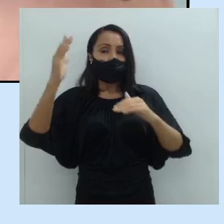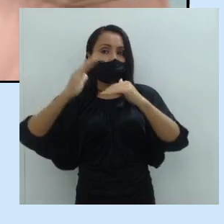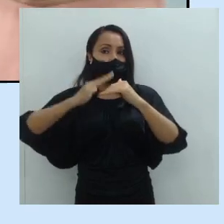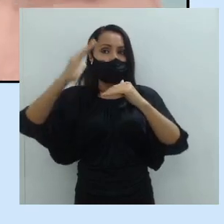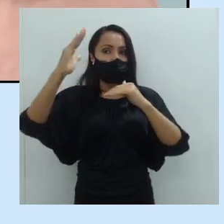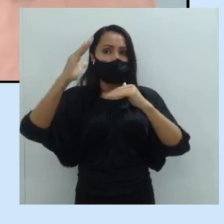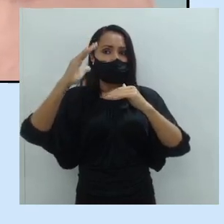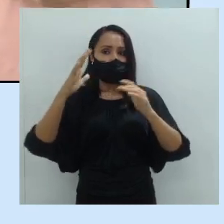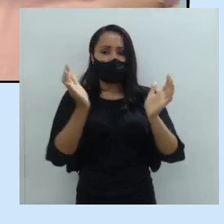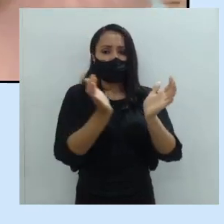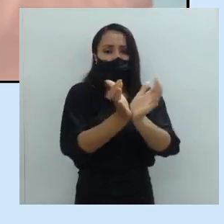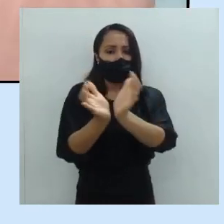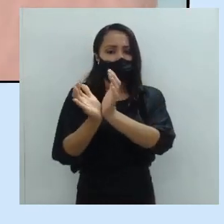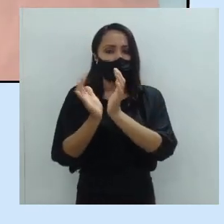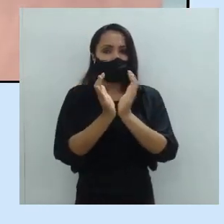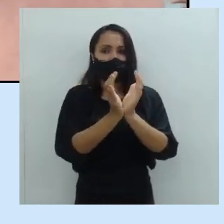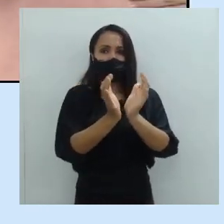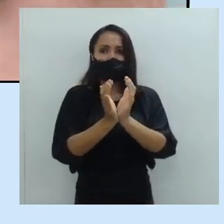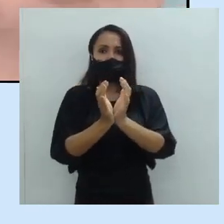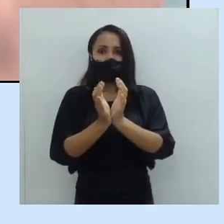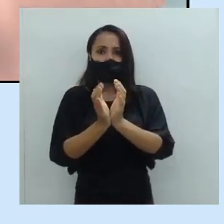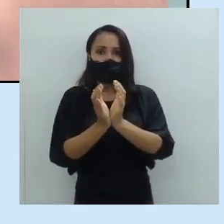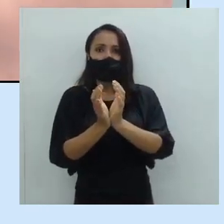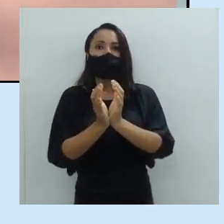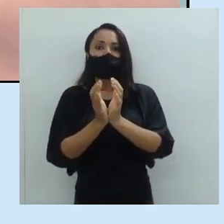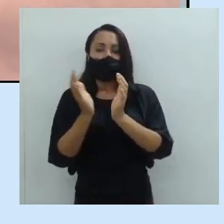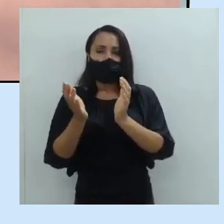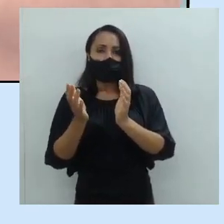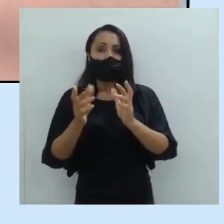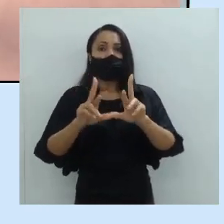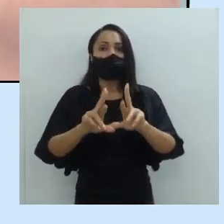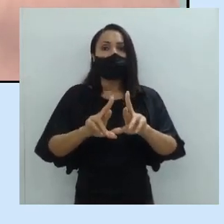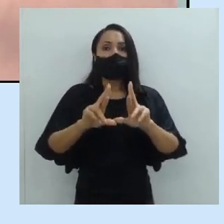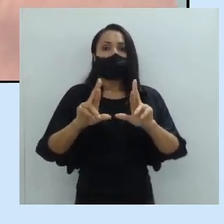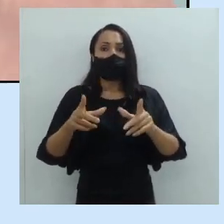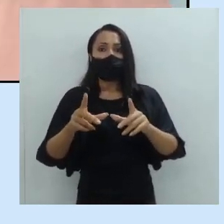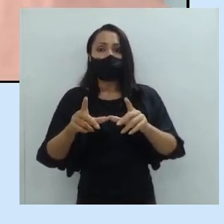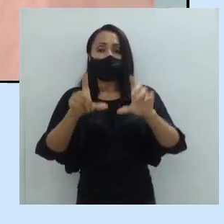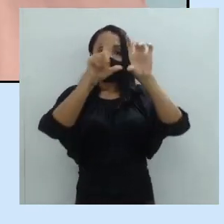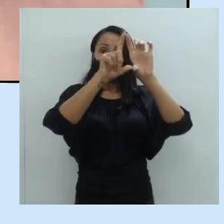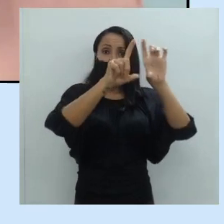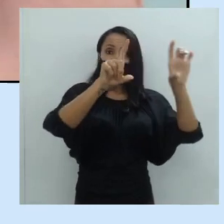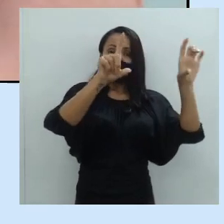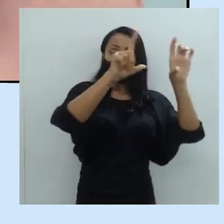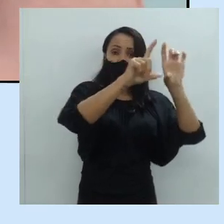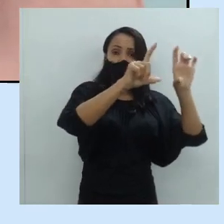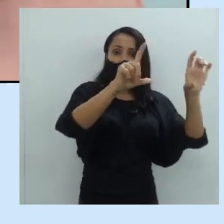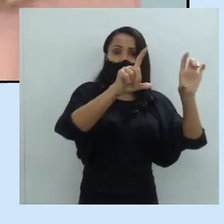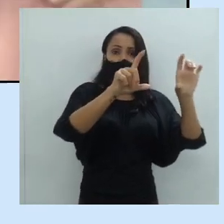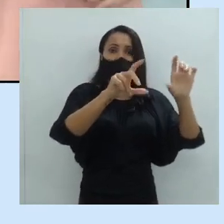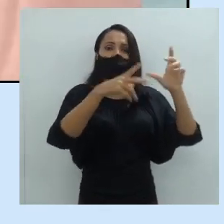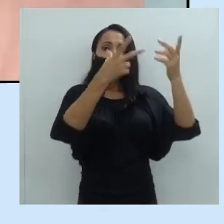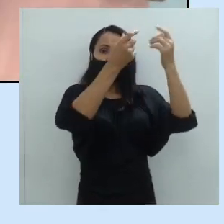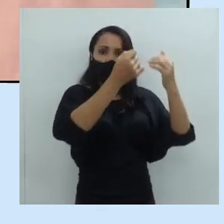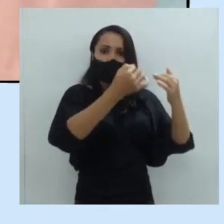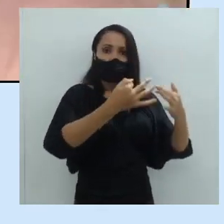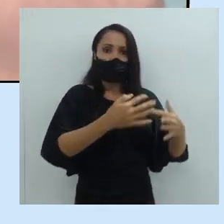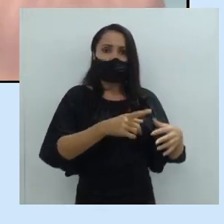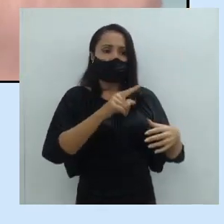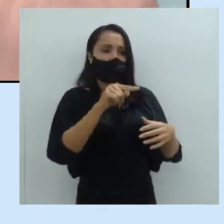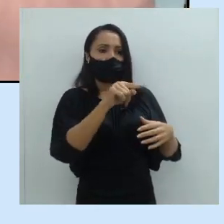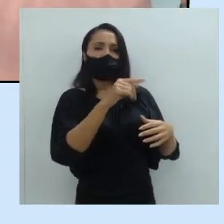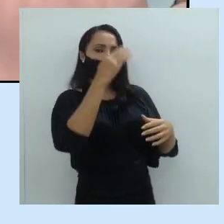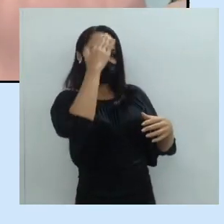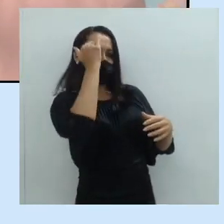ela é coletiva, quando há partilha. Diferente daquela tirinha de H, em que nós vimos que ele é que